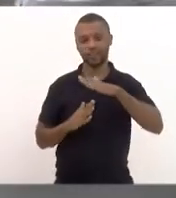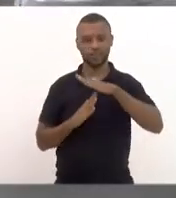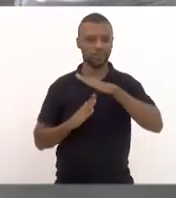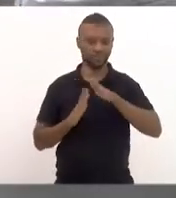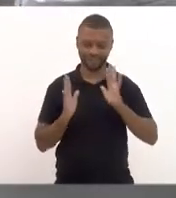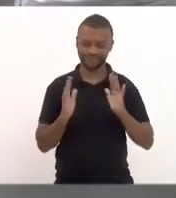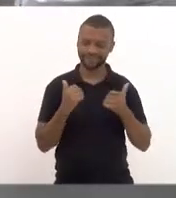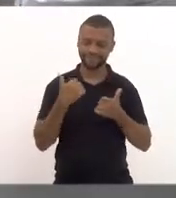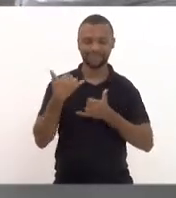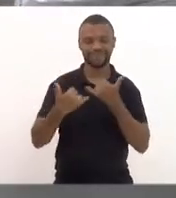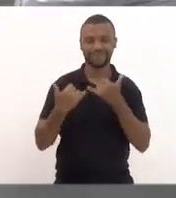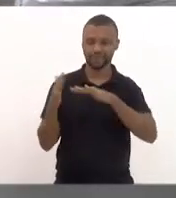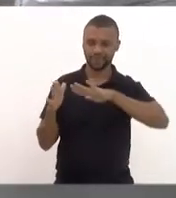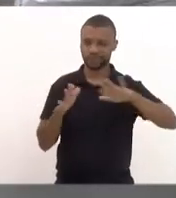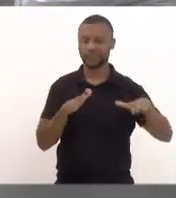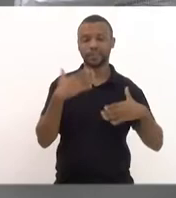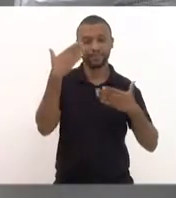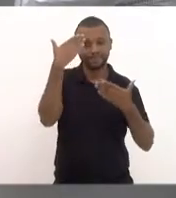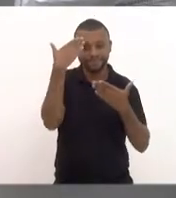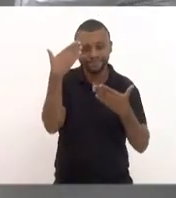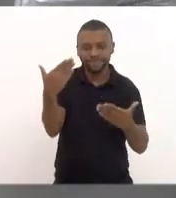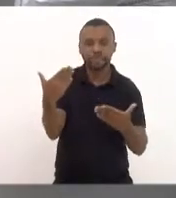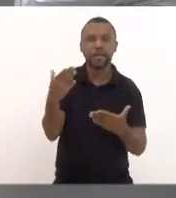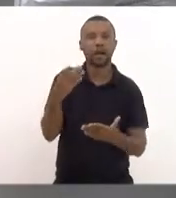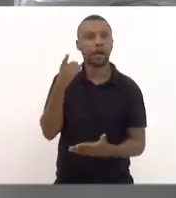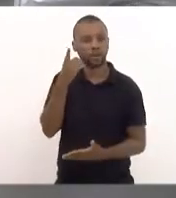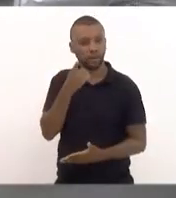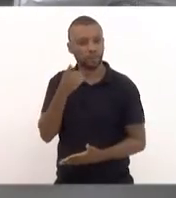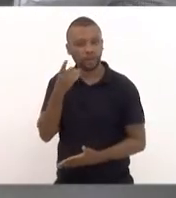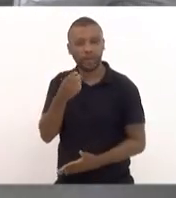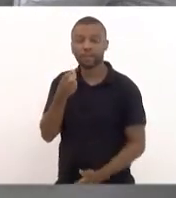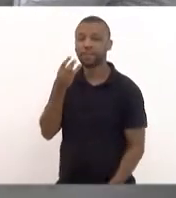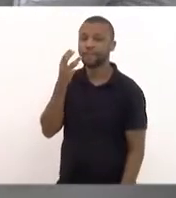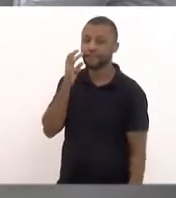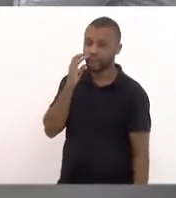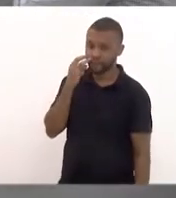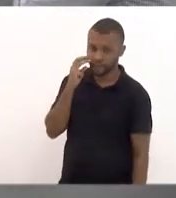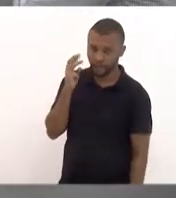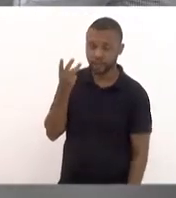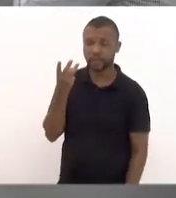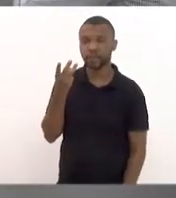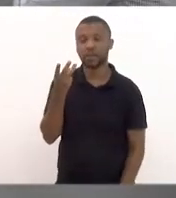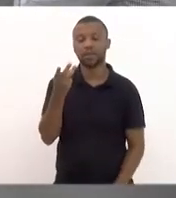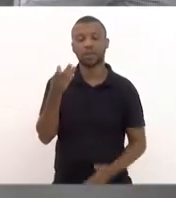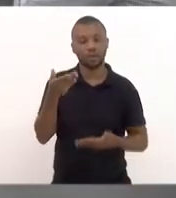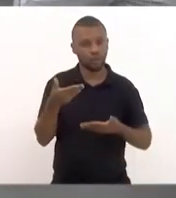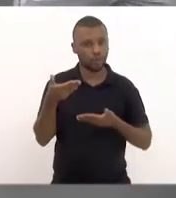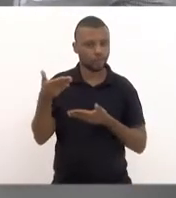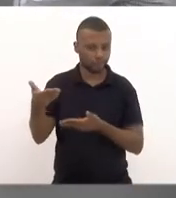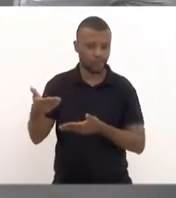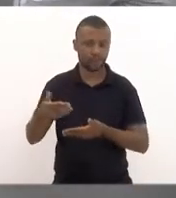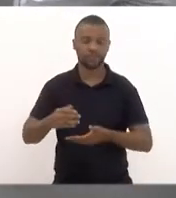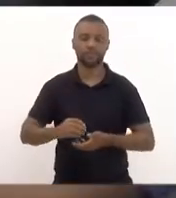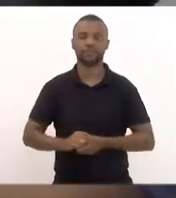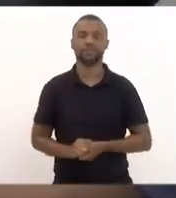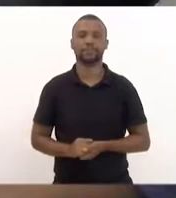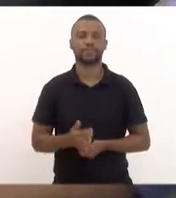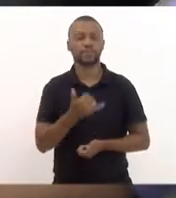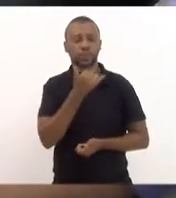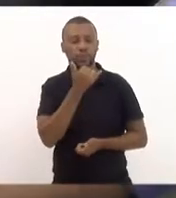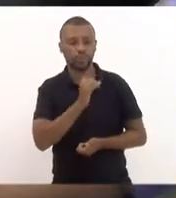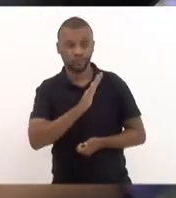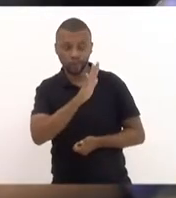gente. Agradecer muito aí ao deputado Valdez o convite. Renato, saudar o pessoal